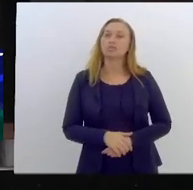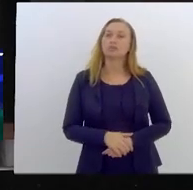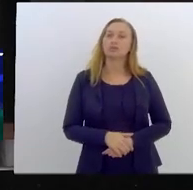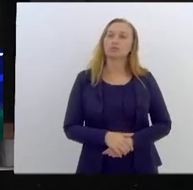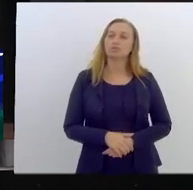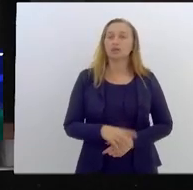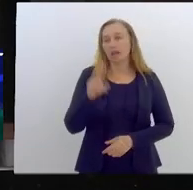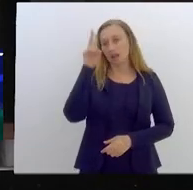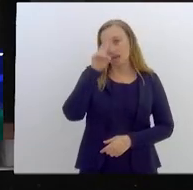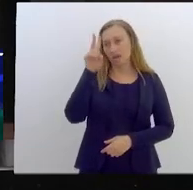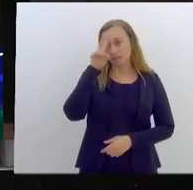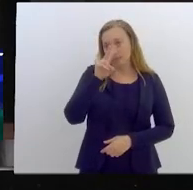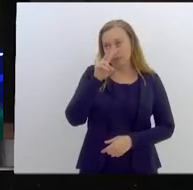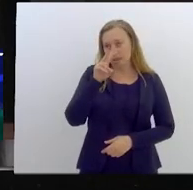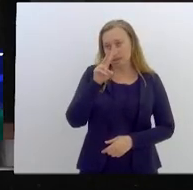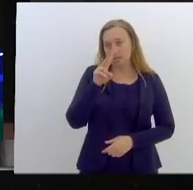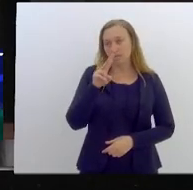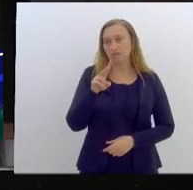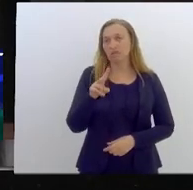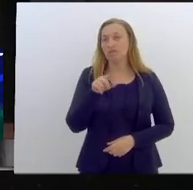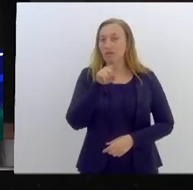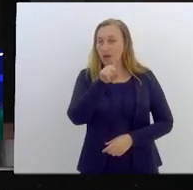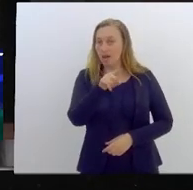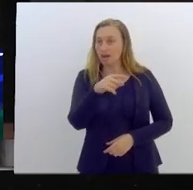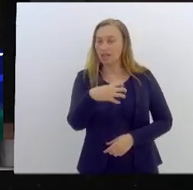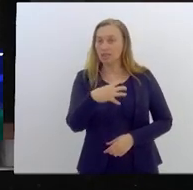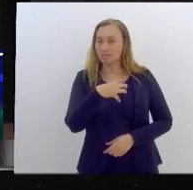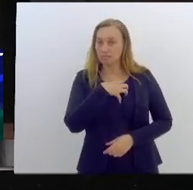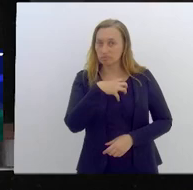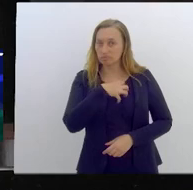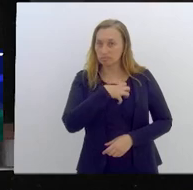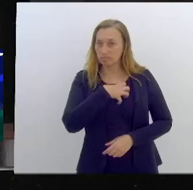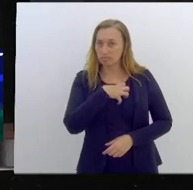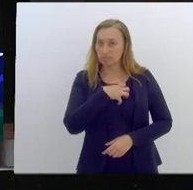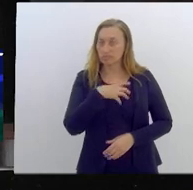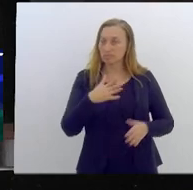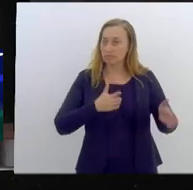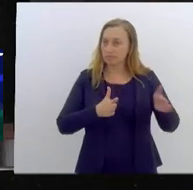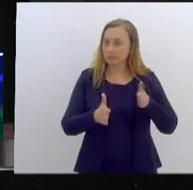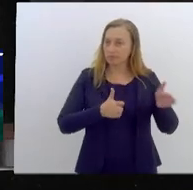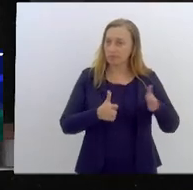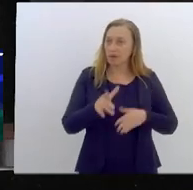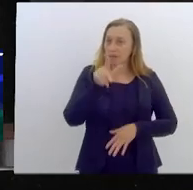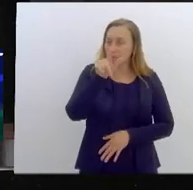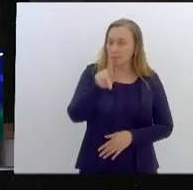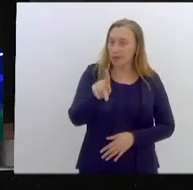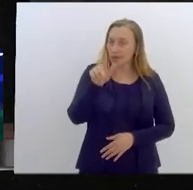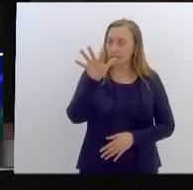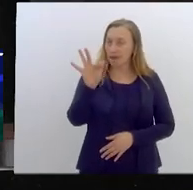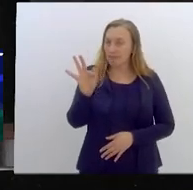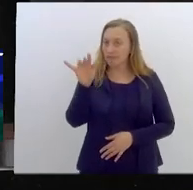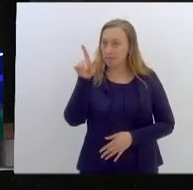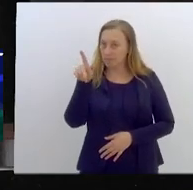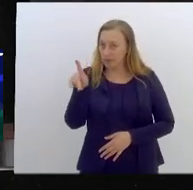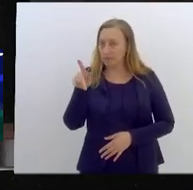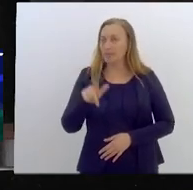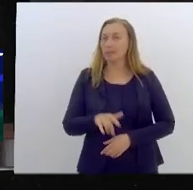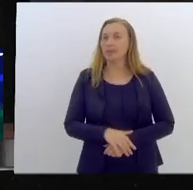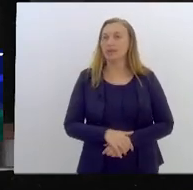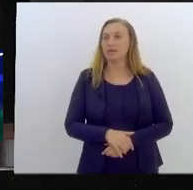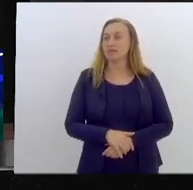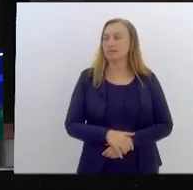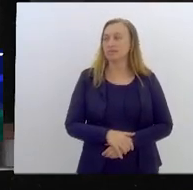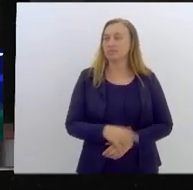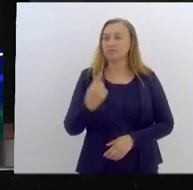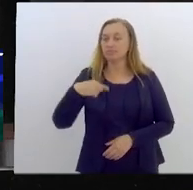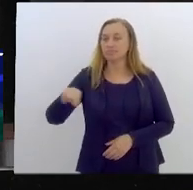de lembrar, a senhora estava na Bahia nessa época, a TFP, que iam para as